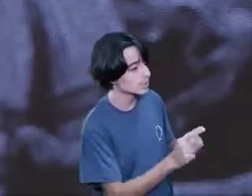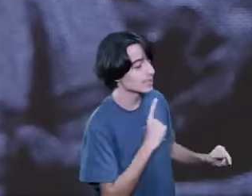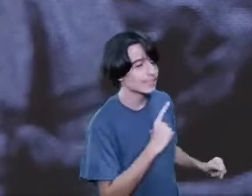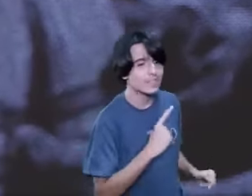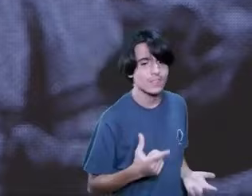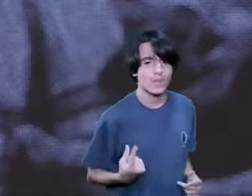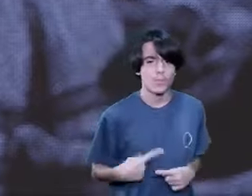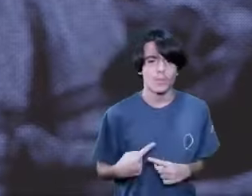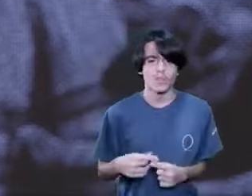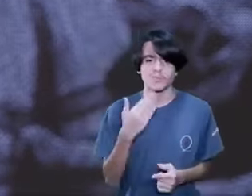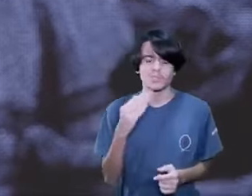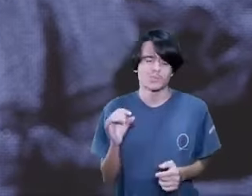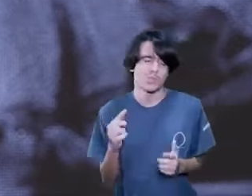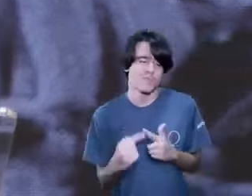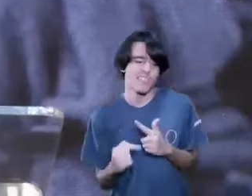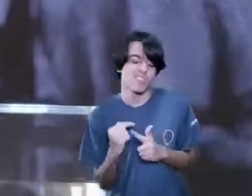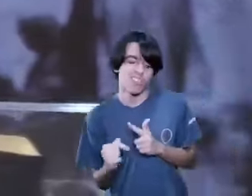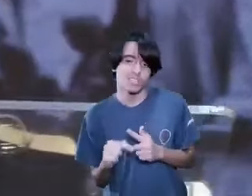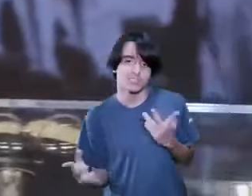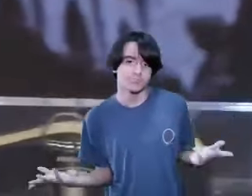Por que não pediu metade?